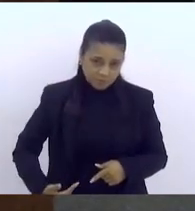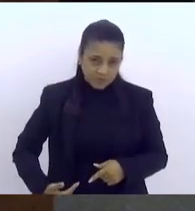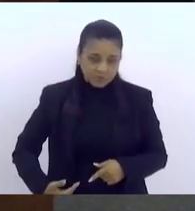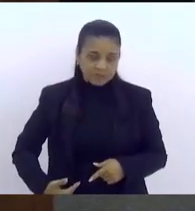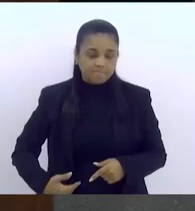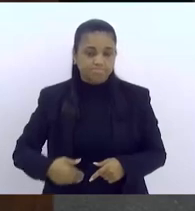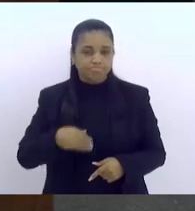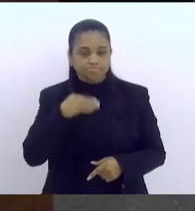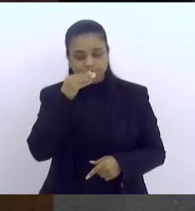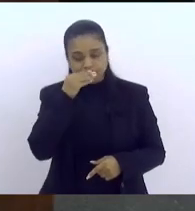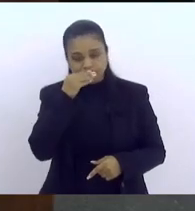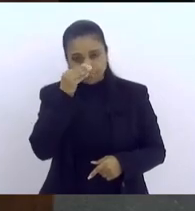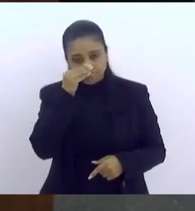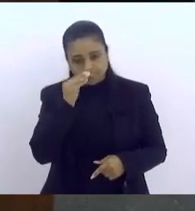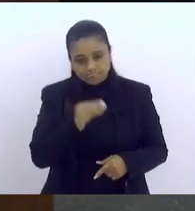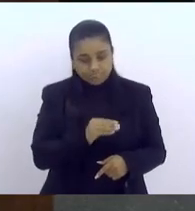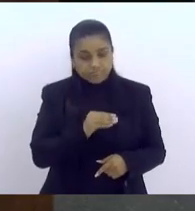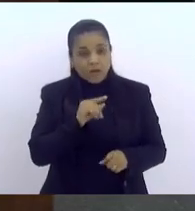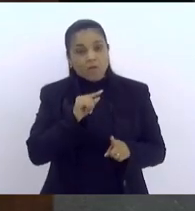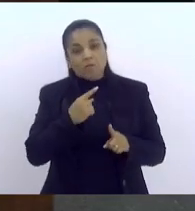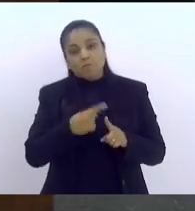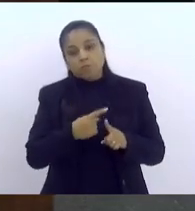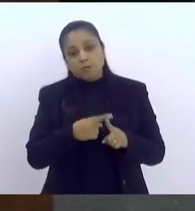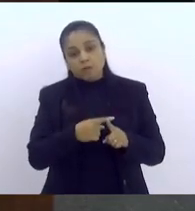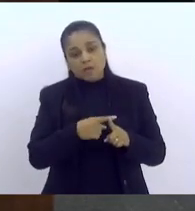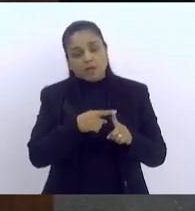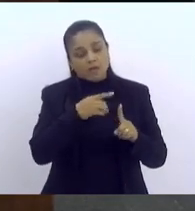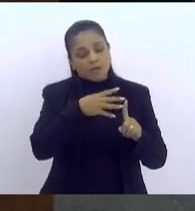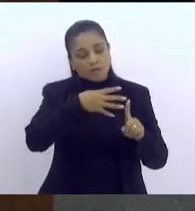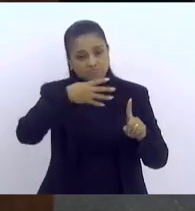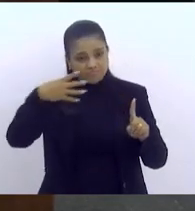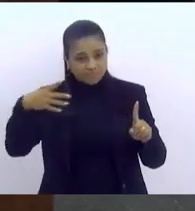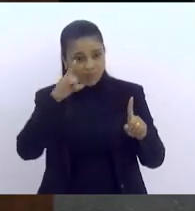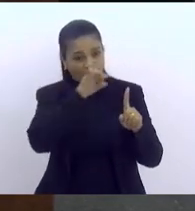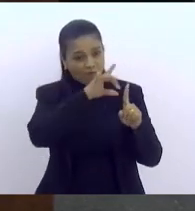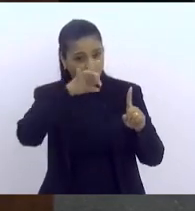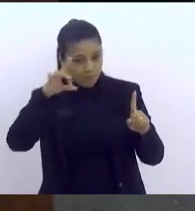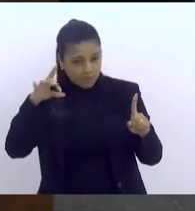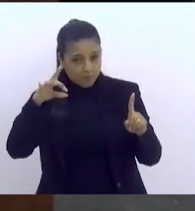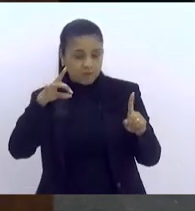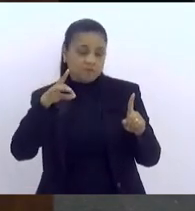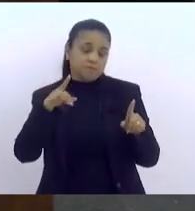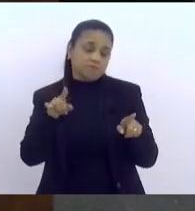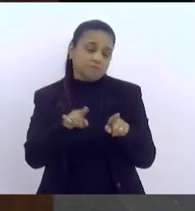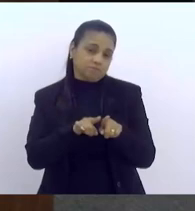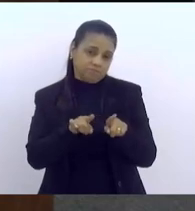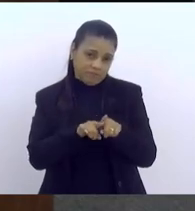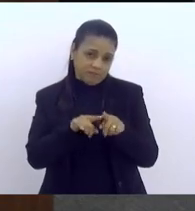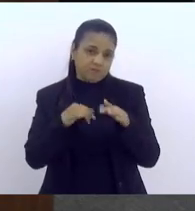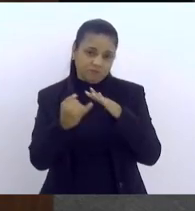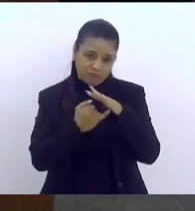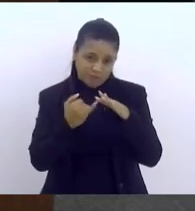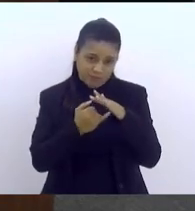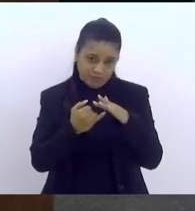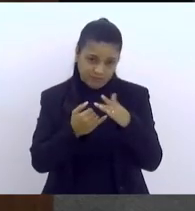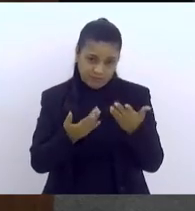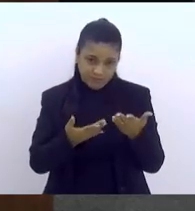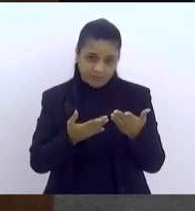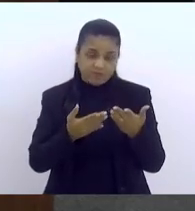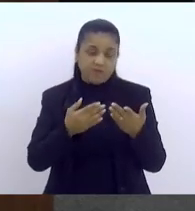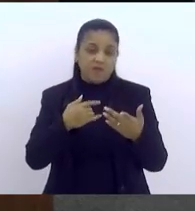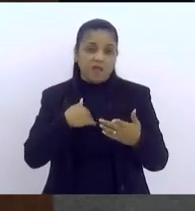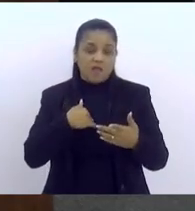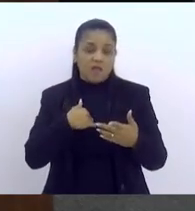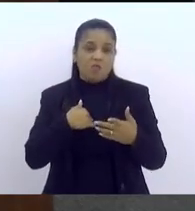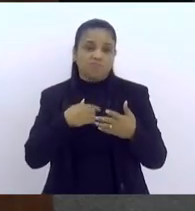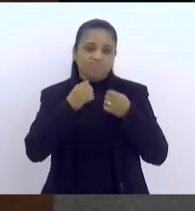por conta da LGBTfobia, que é institucionalizada também. Então, deixar aqui o meu